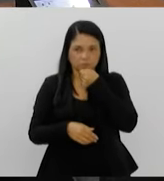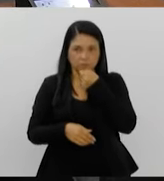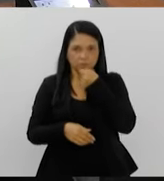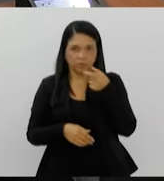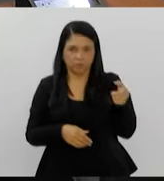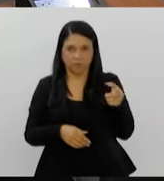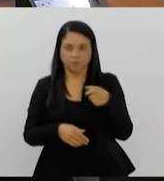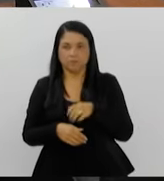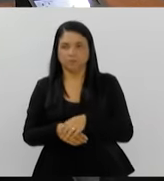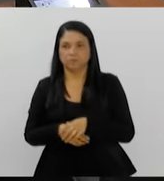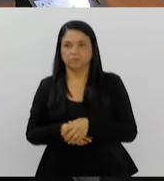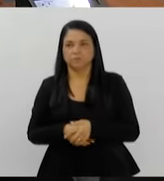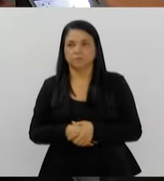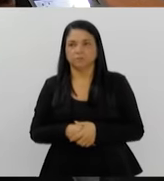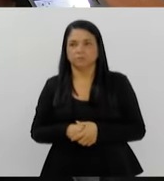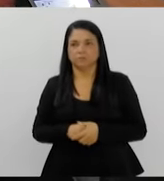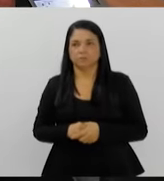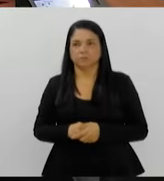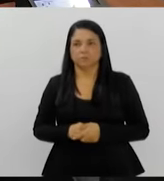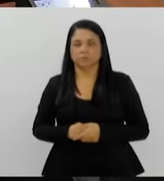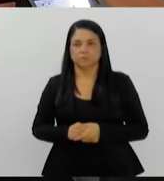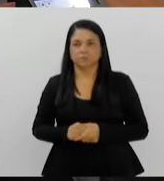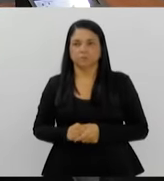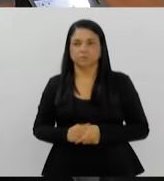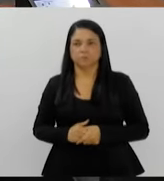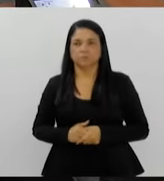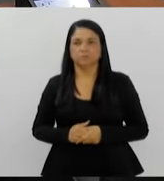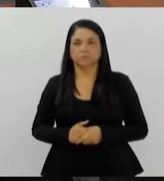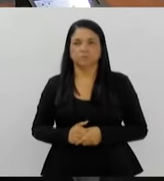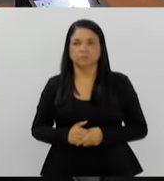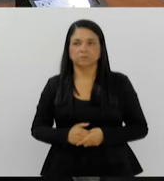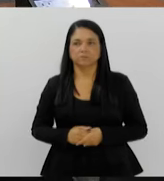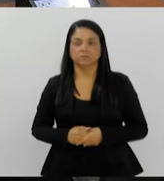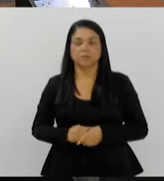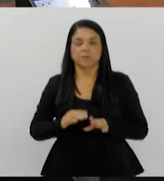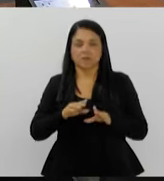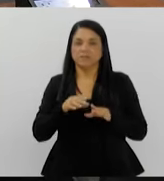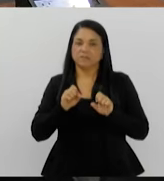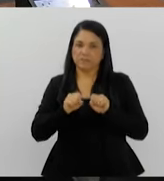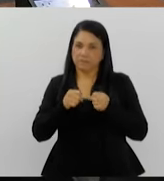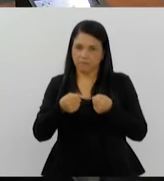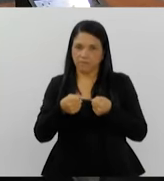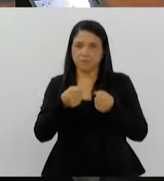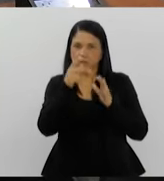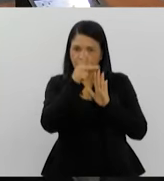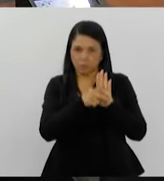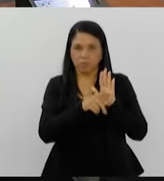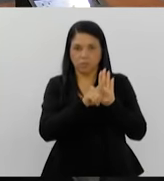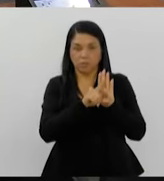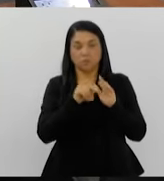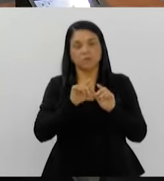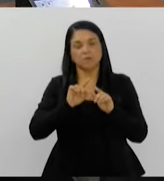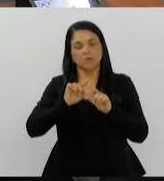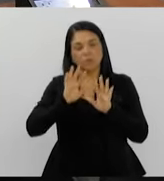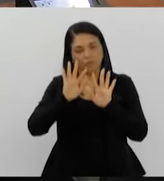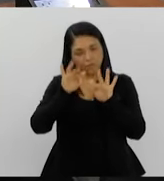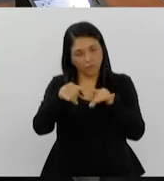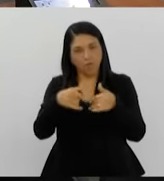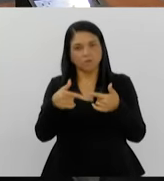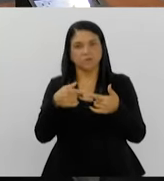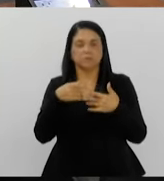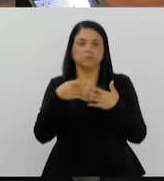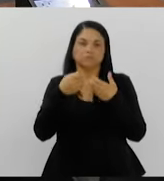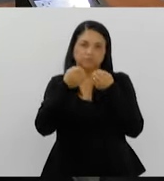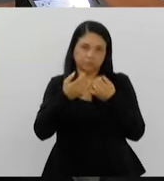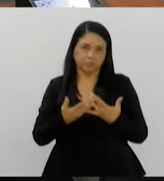daqui faz a defesa da matéria aí se você quiser mas deixa a deputada sem menção pra gente dar celeridade à pauta